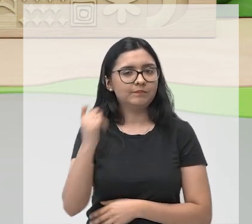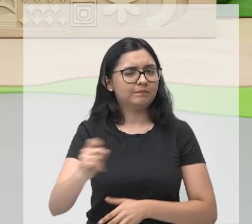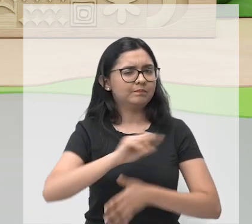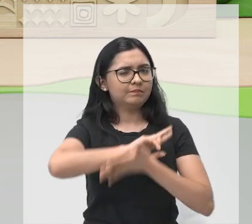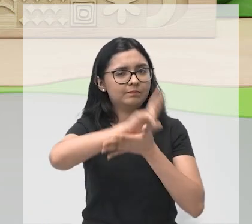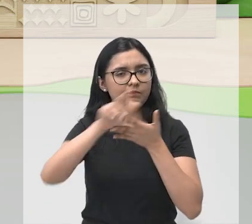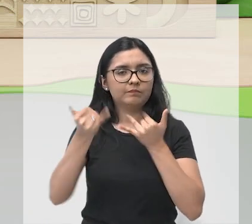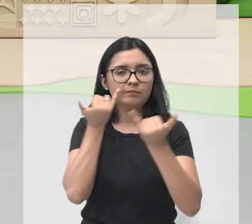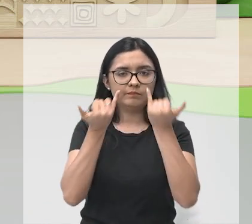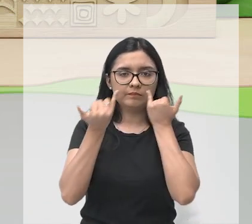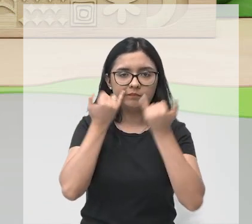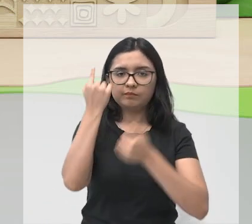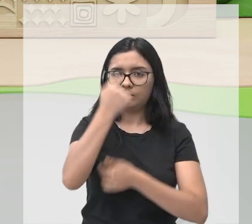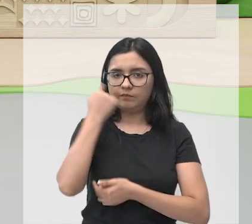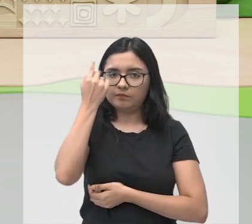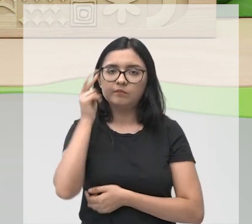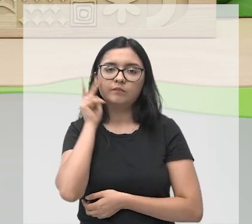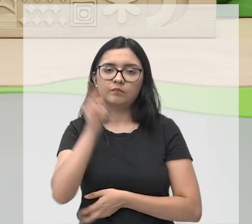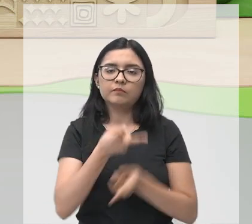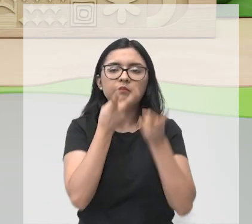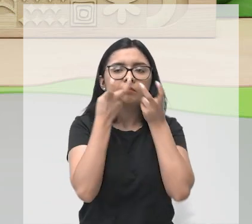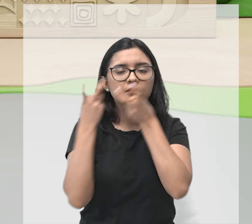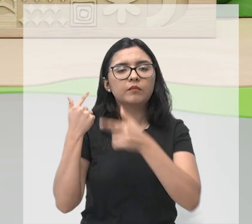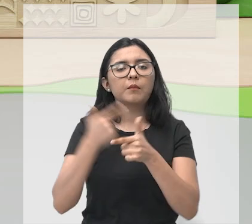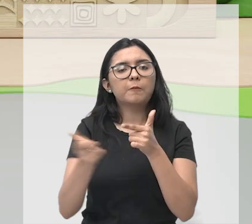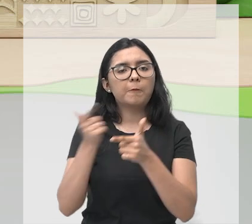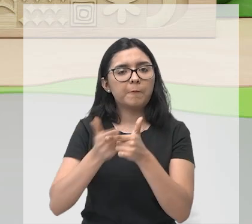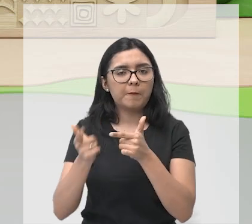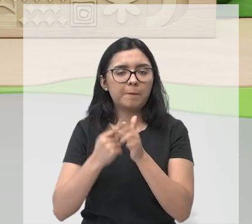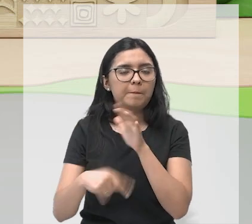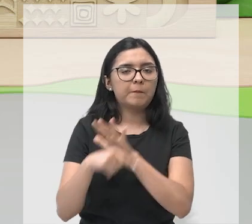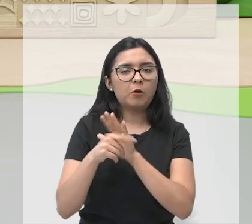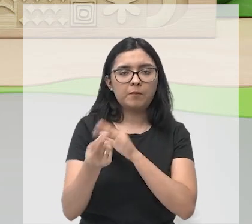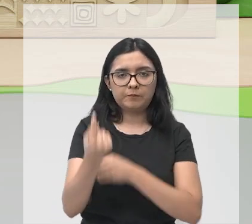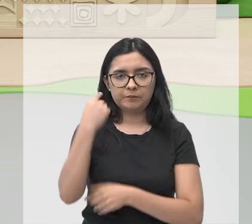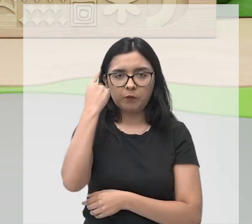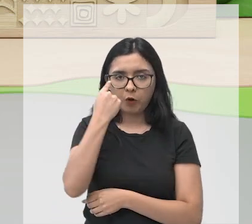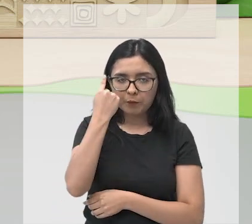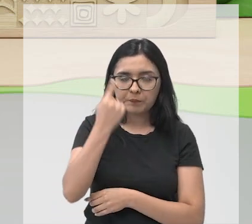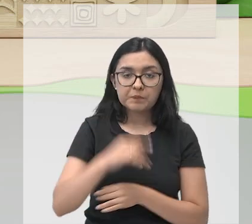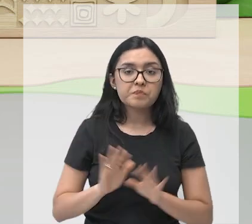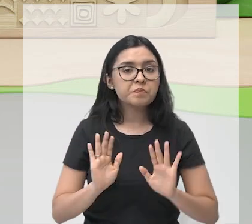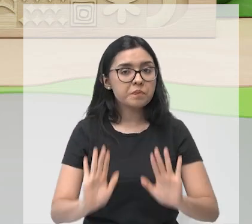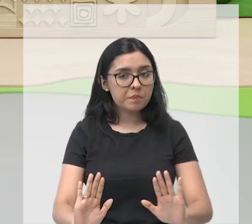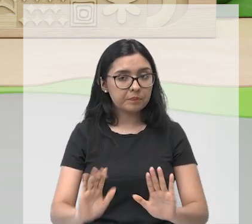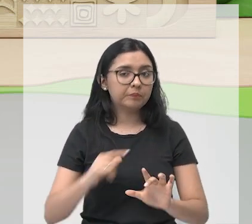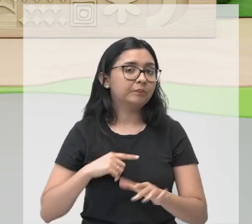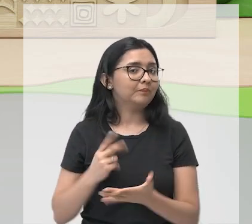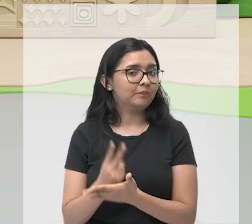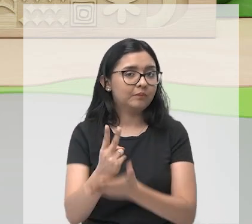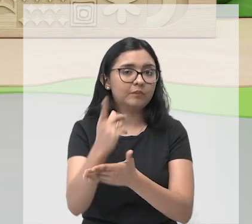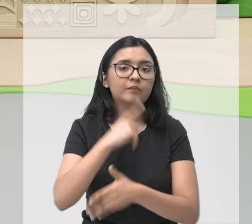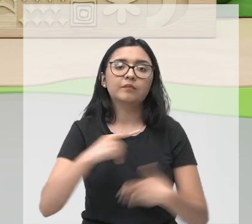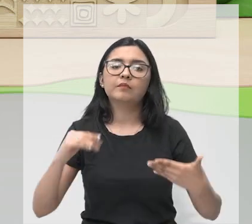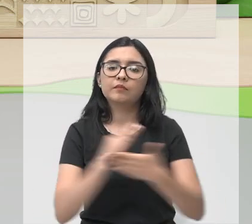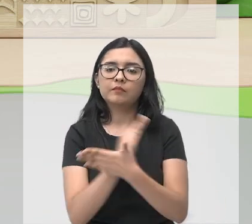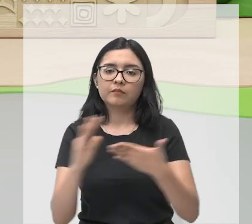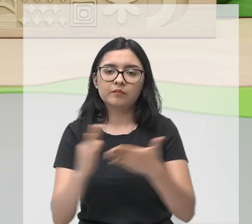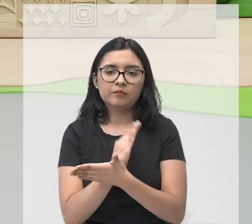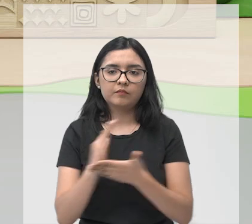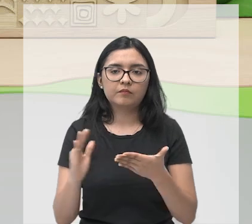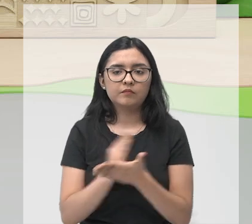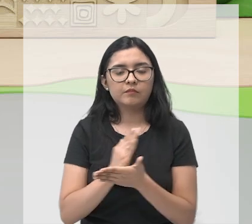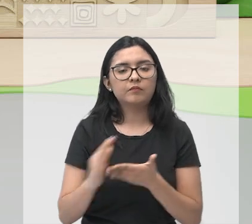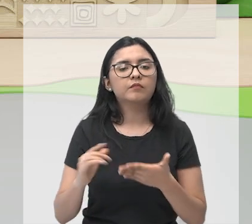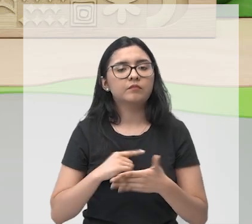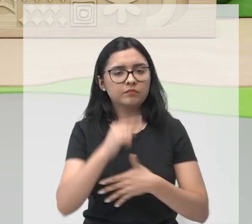Muita informação sobre a visão e os distúrbios relacionados à visão. Mas não para por aí, a gente tem algumas lições